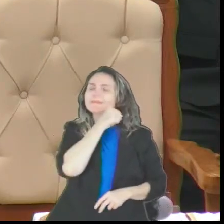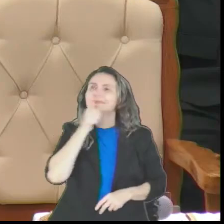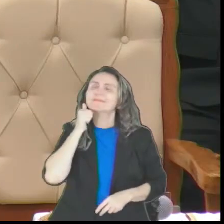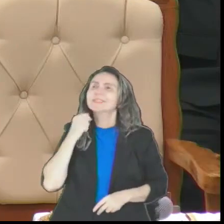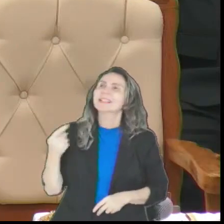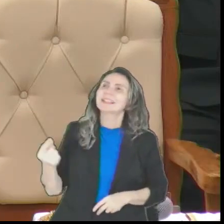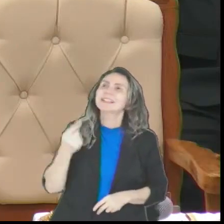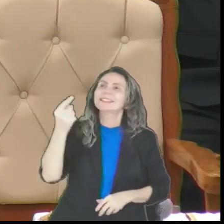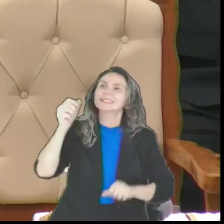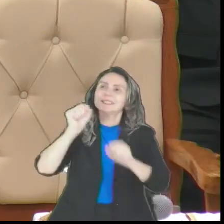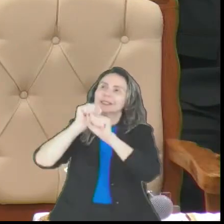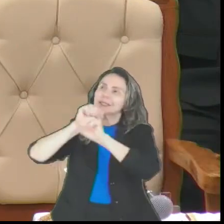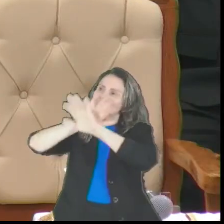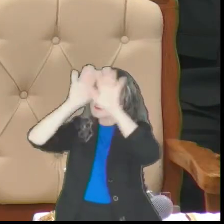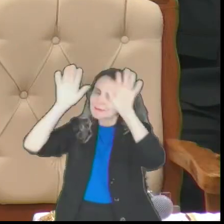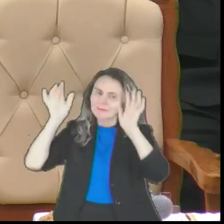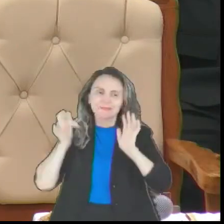Jesus.